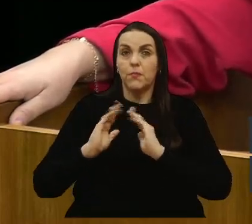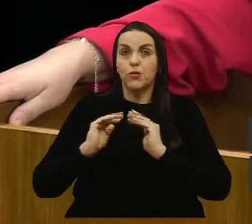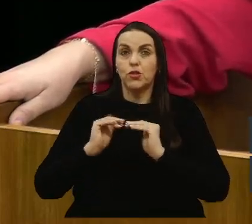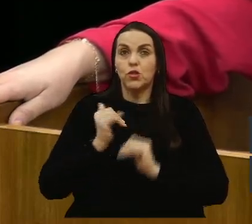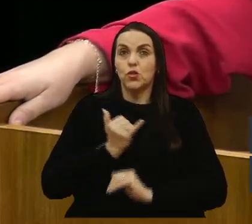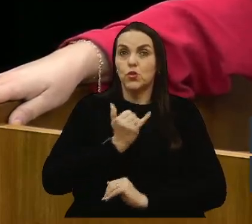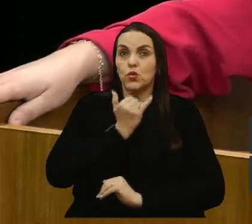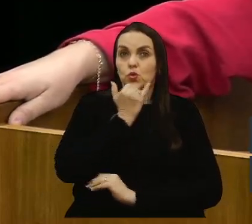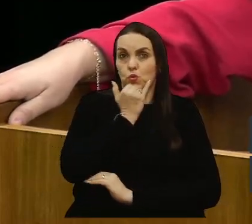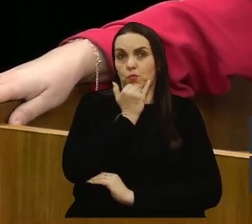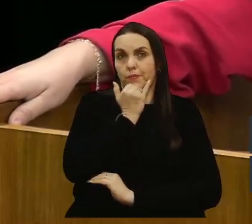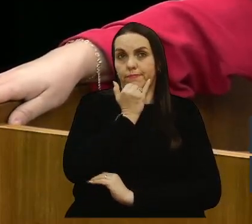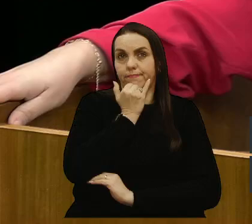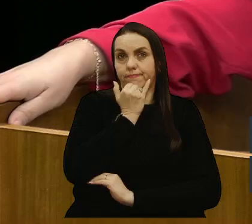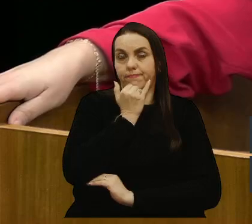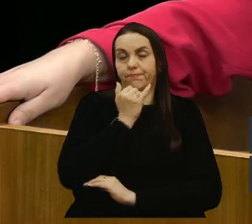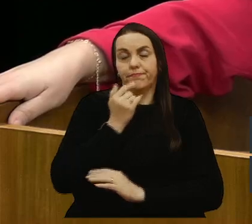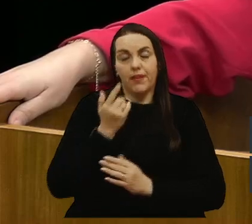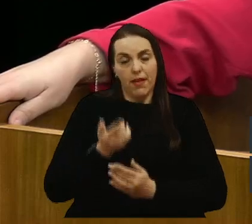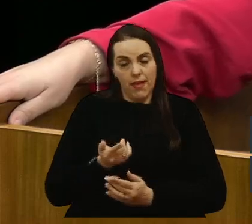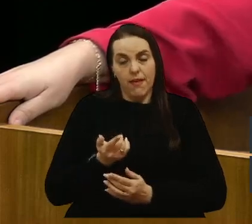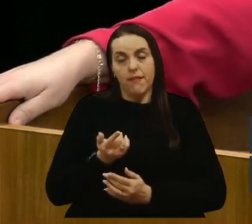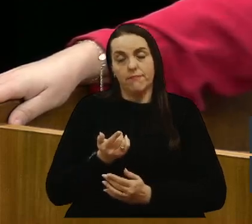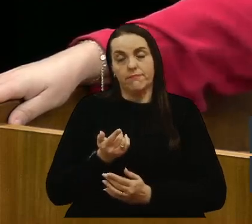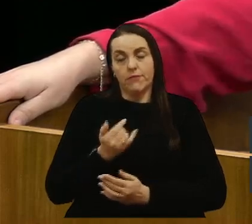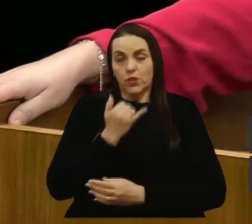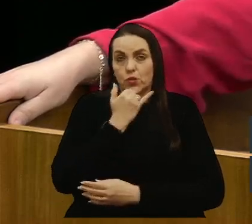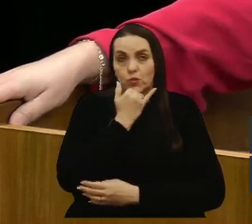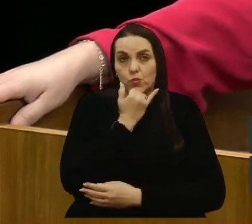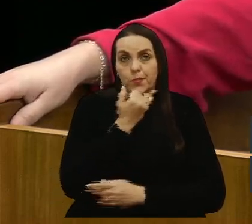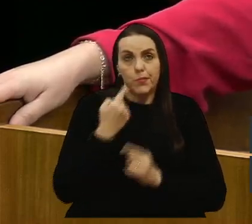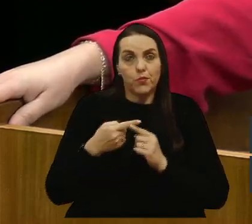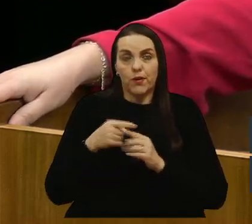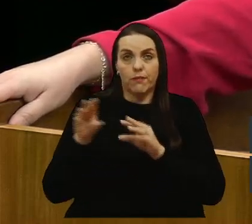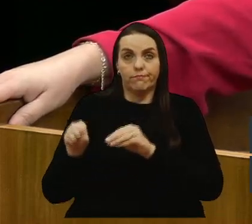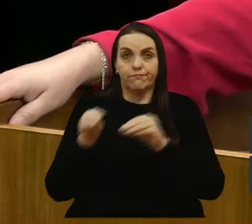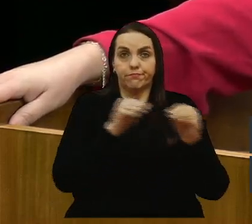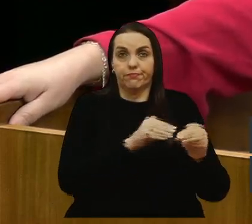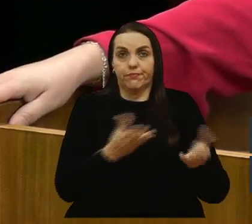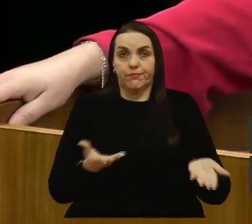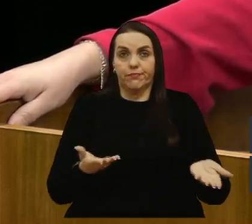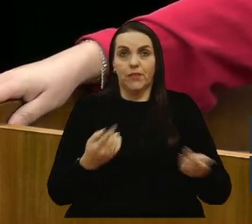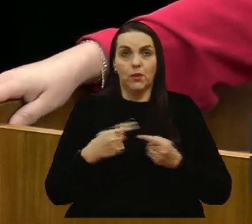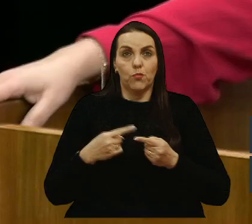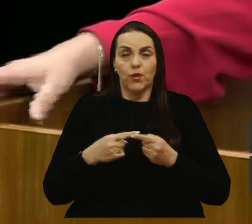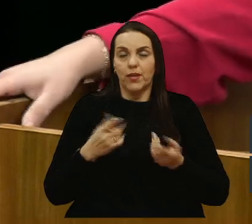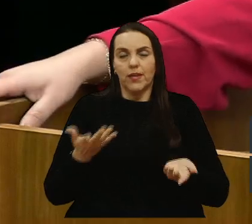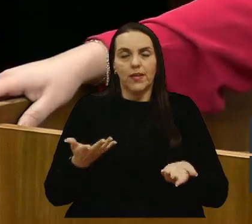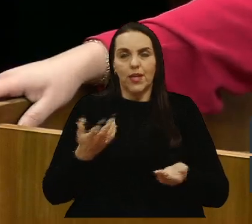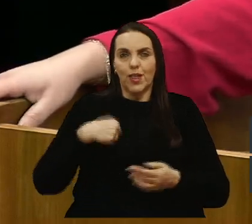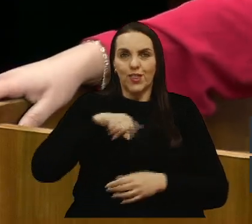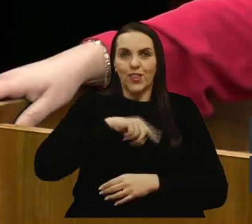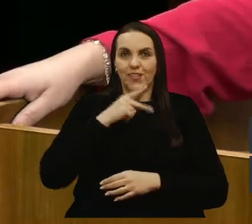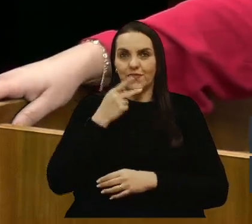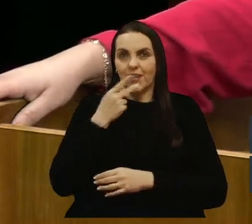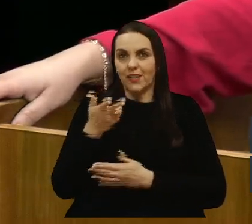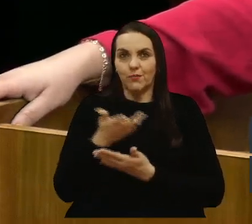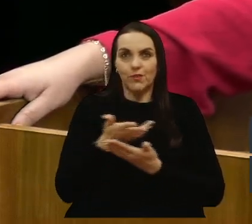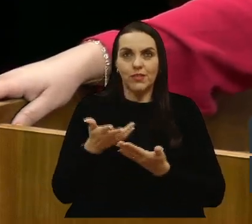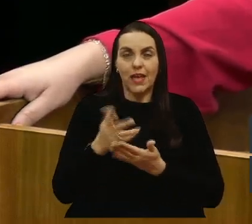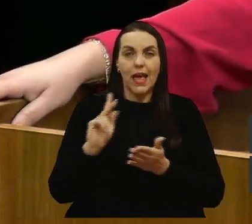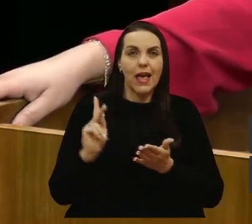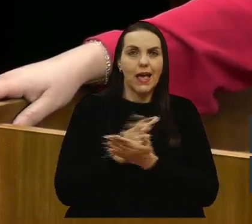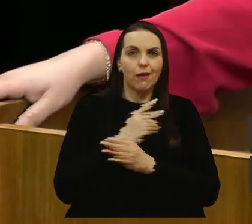né? Era um pedido de desculpas pelo que foi feito. Porque não é... Aqui, quando a gente fala, algumas pessoas falam erro